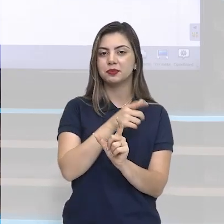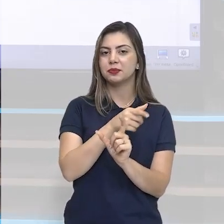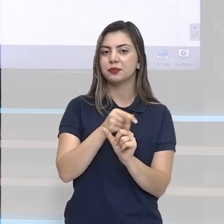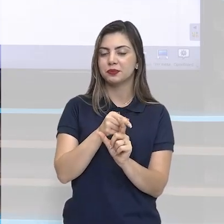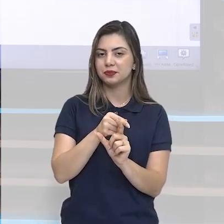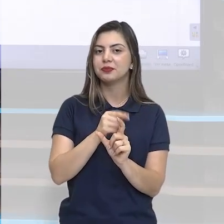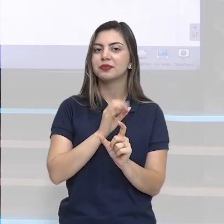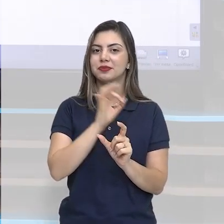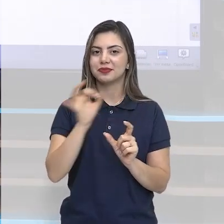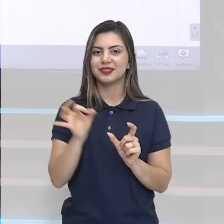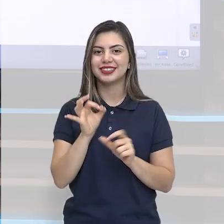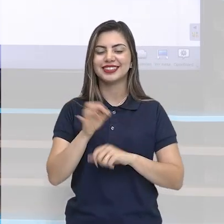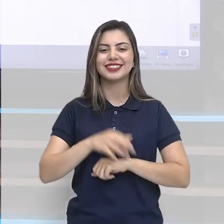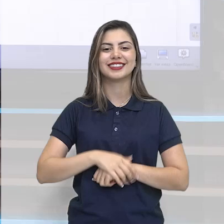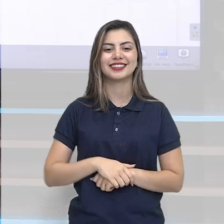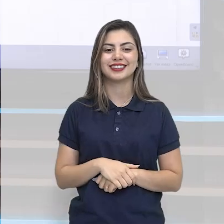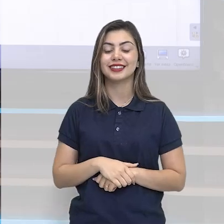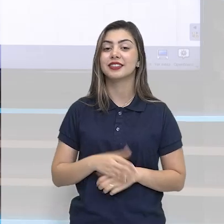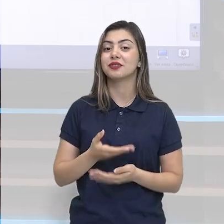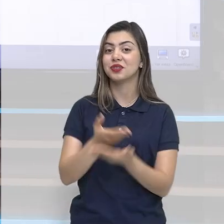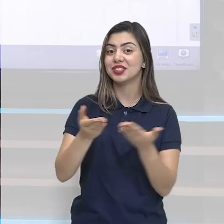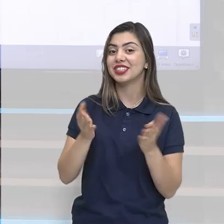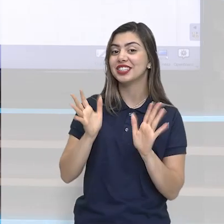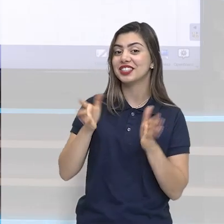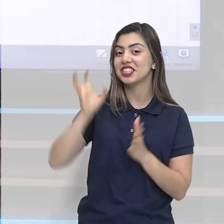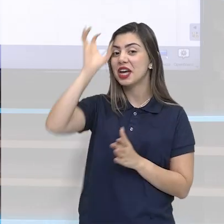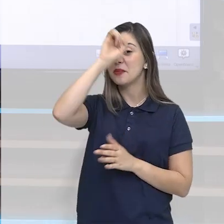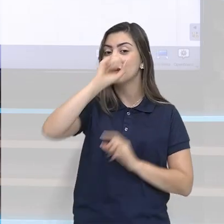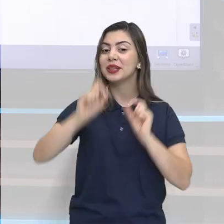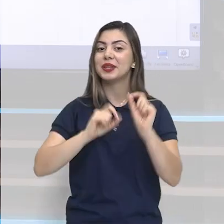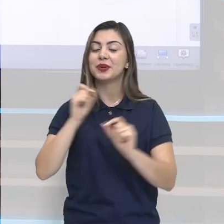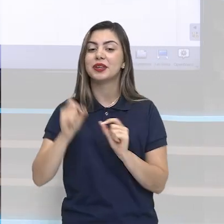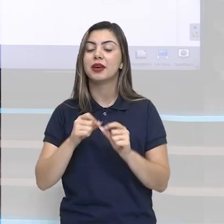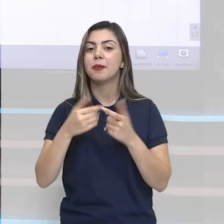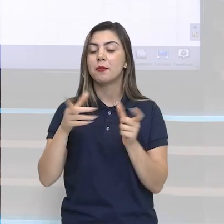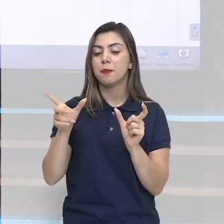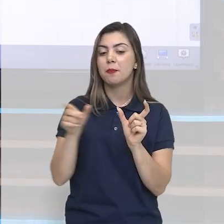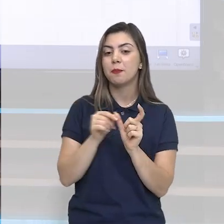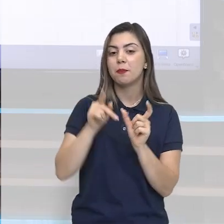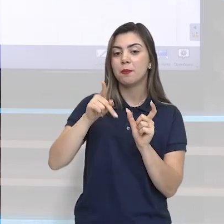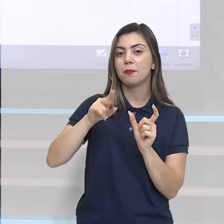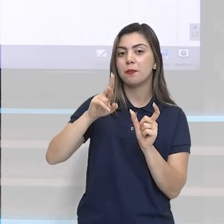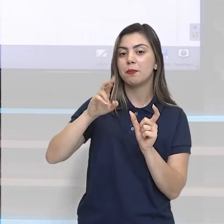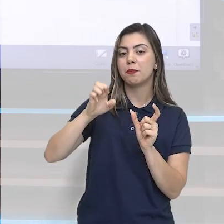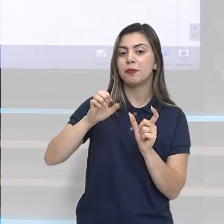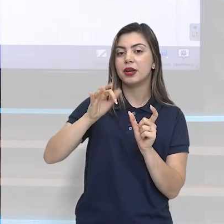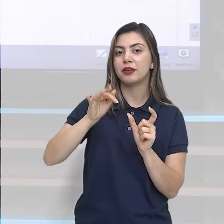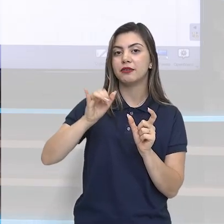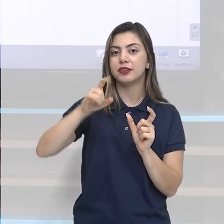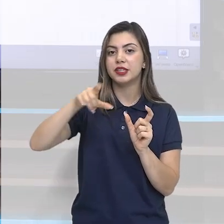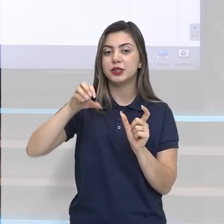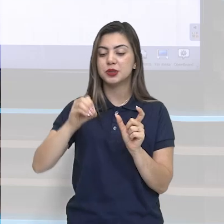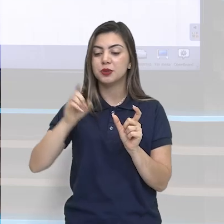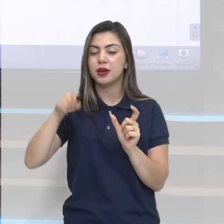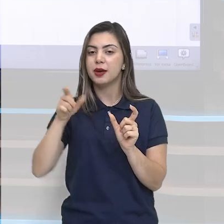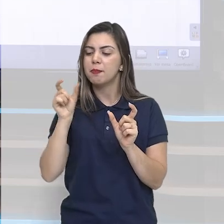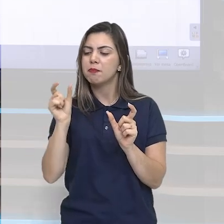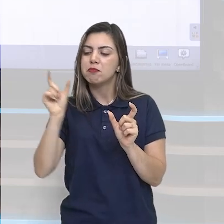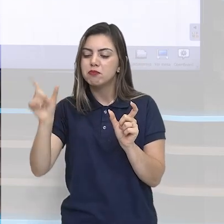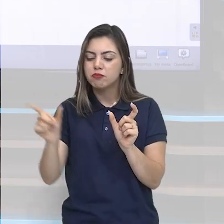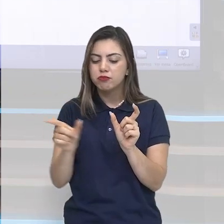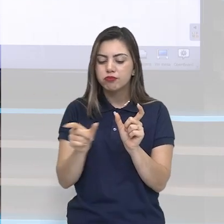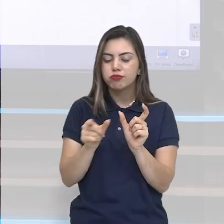Afixos são prefixos e sufixos. E você já aprendeu que os prefixos é aquela pequena partícula que